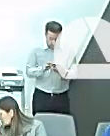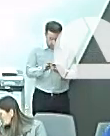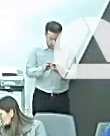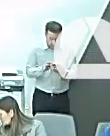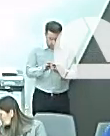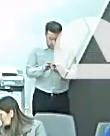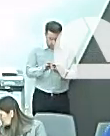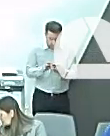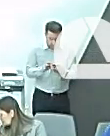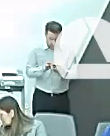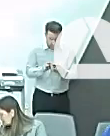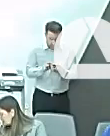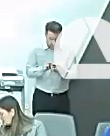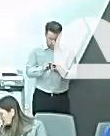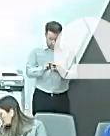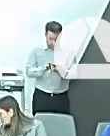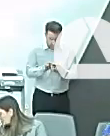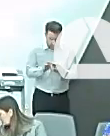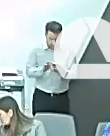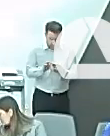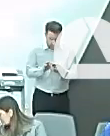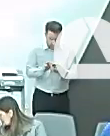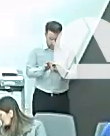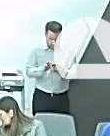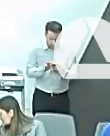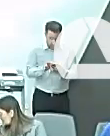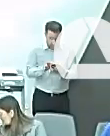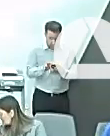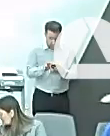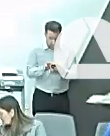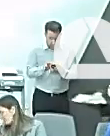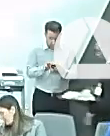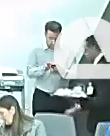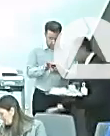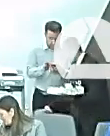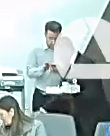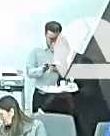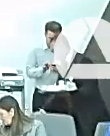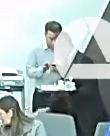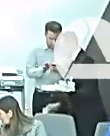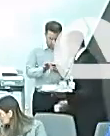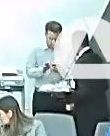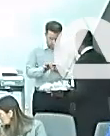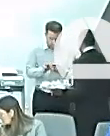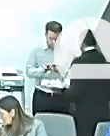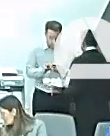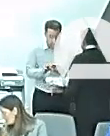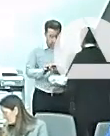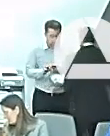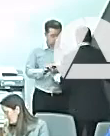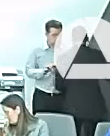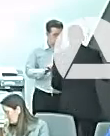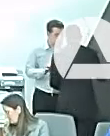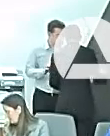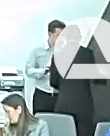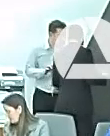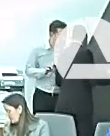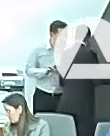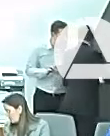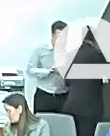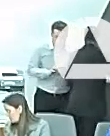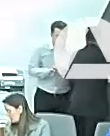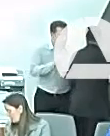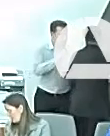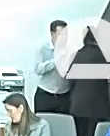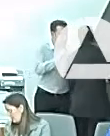sai do papel no mínimo esse ano ainda porque a gente está cansado de todo ano muda o governo começa a falar em